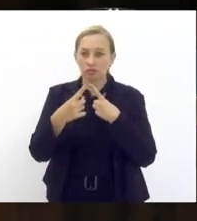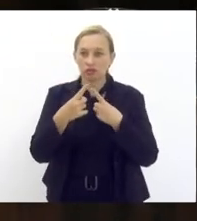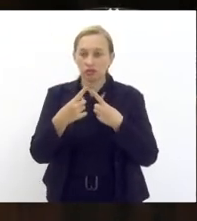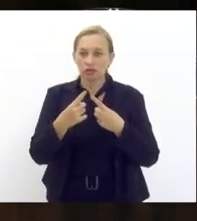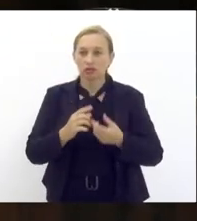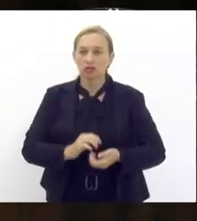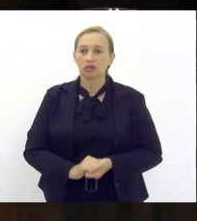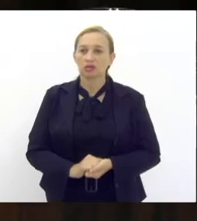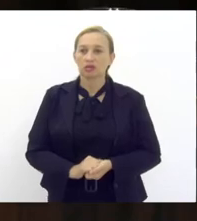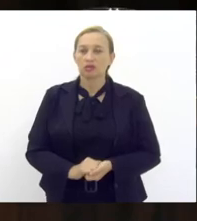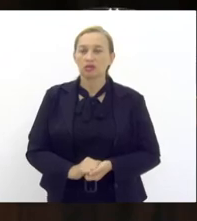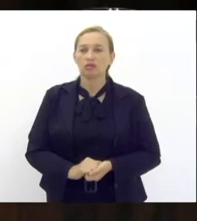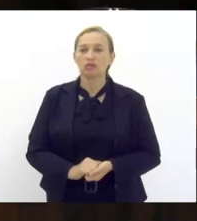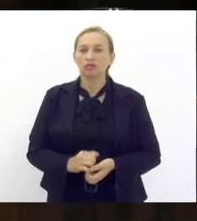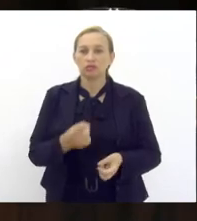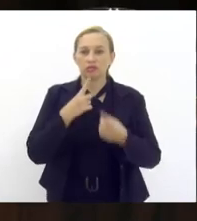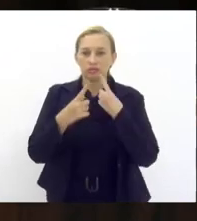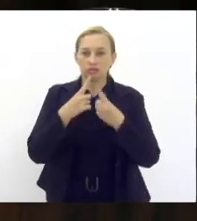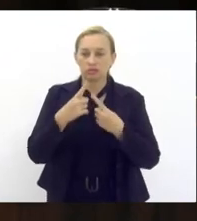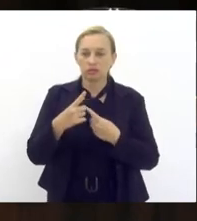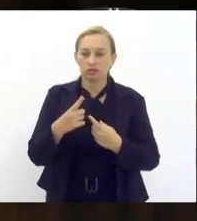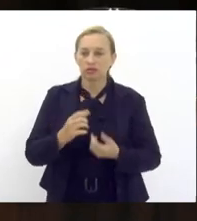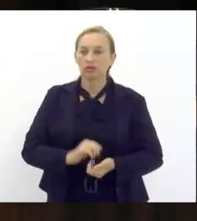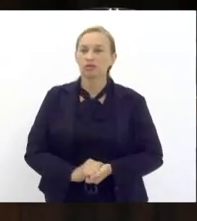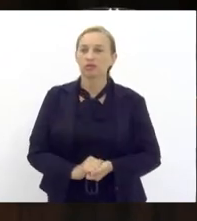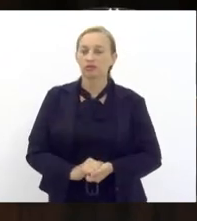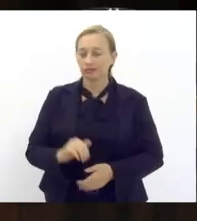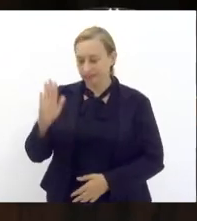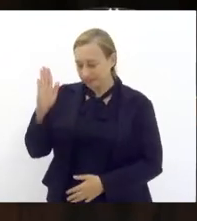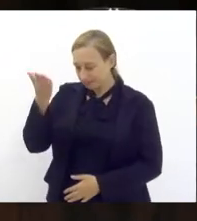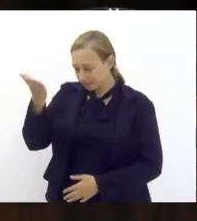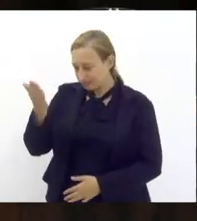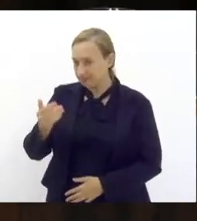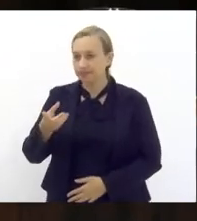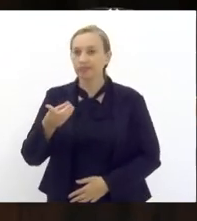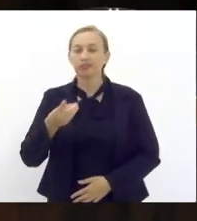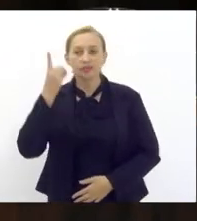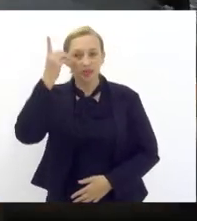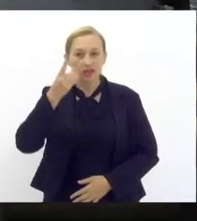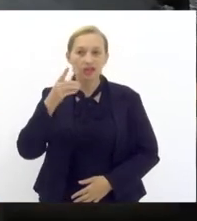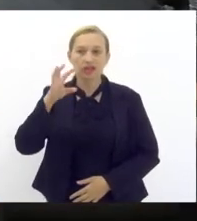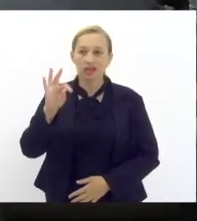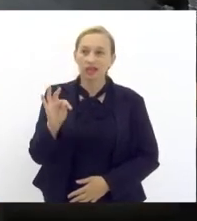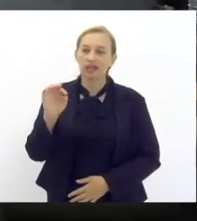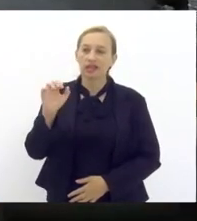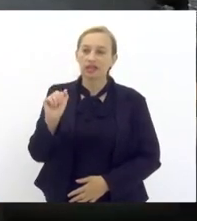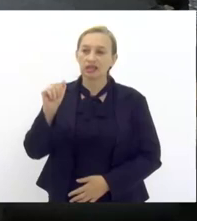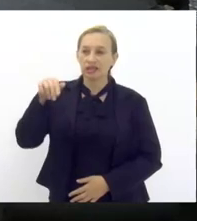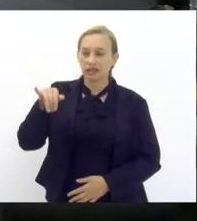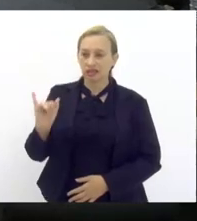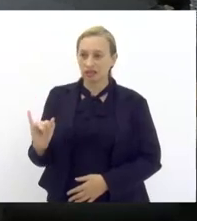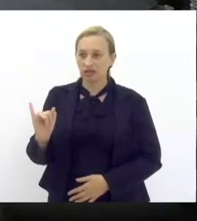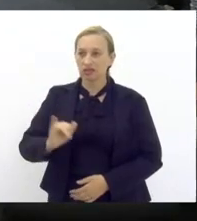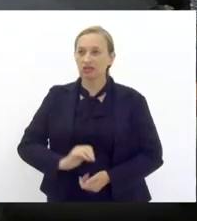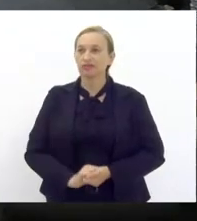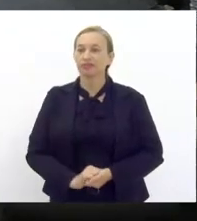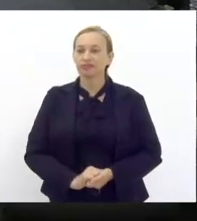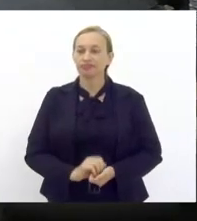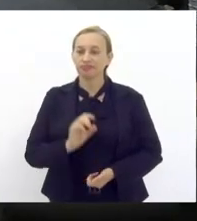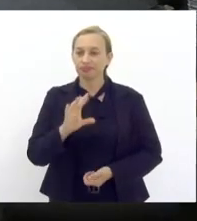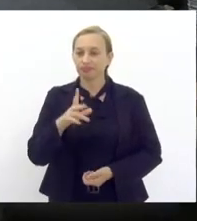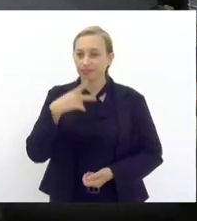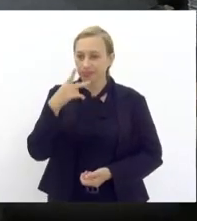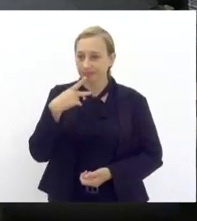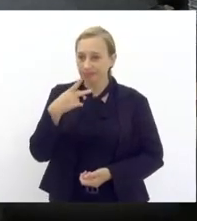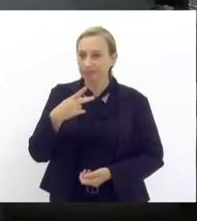Para discutir, senhora presidente. Para discutir, presidente, deputado Tande. Obrigado, presidente. Só para dizer